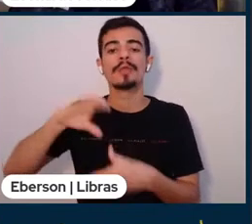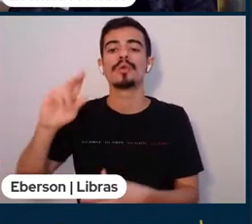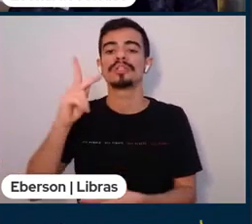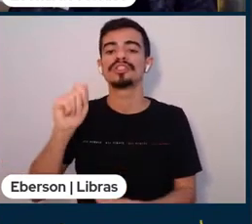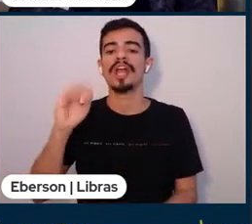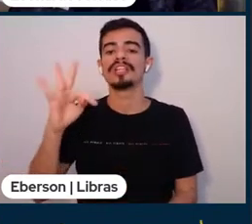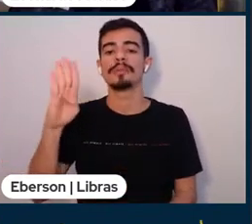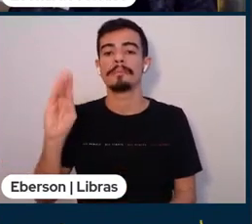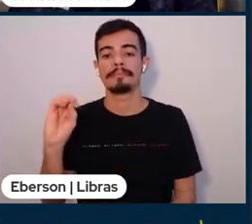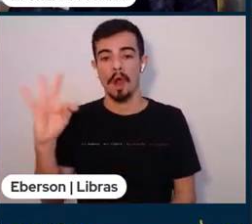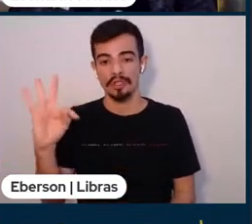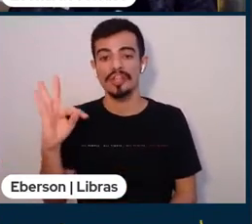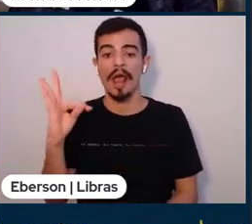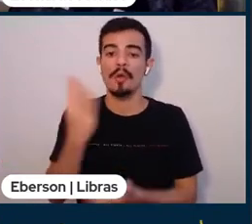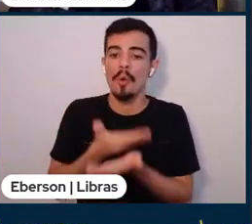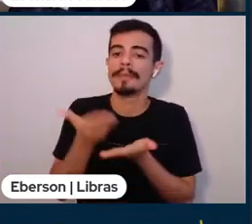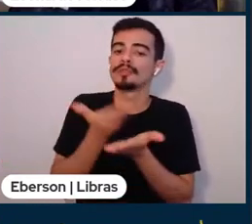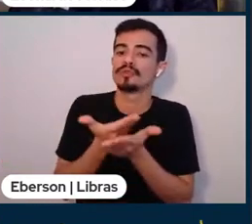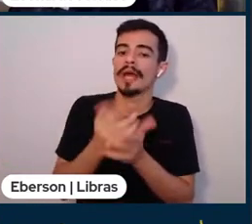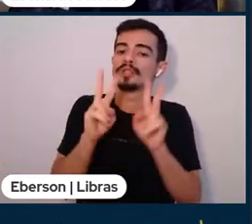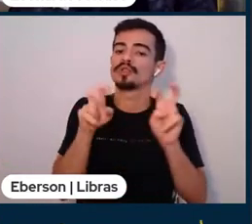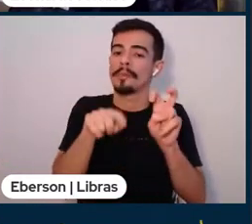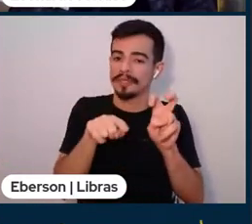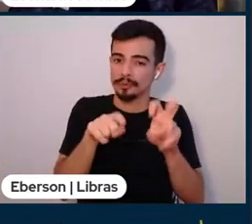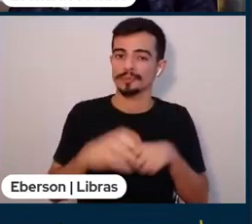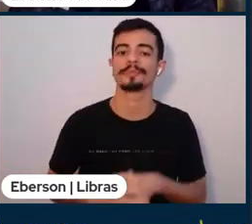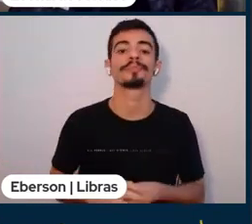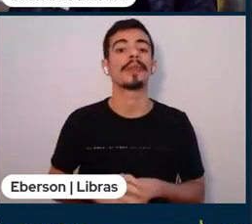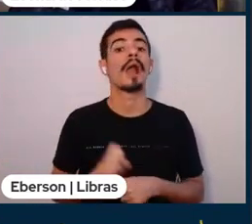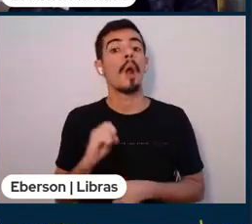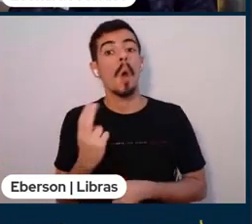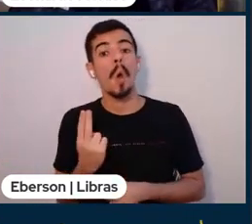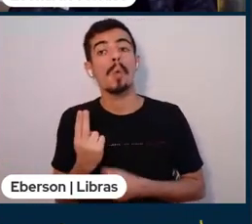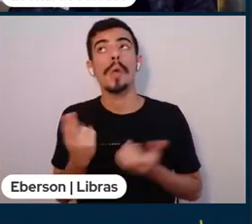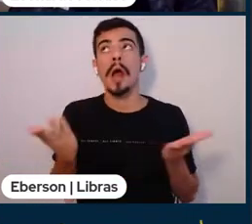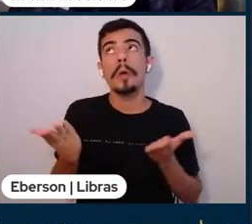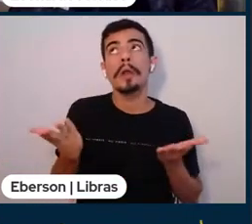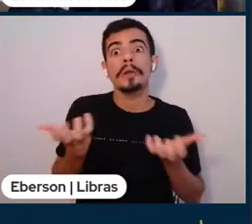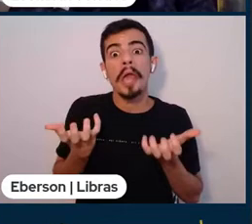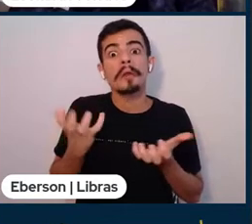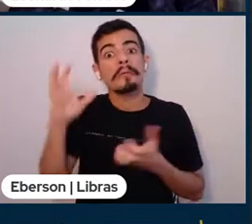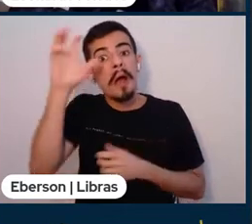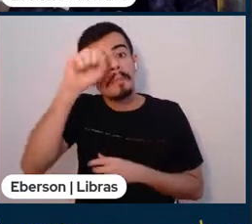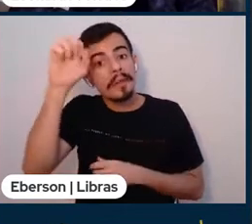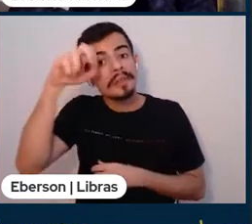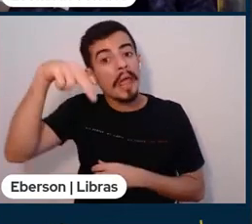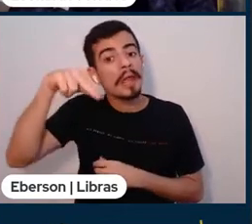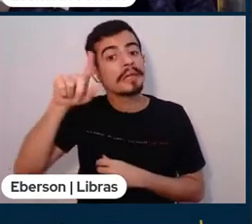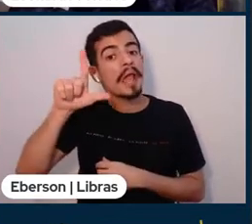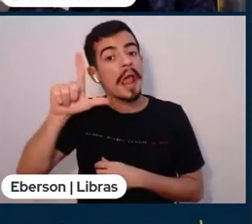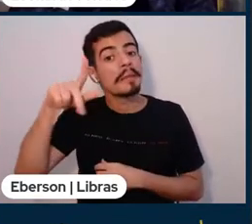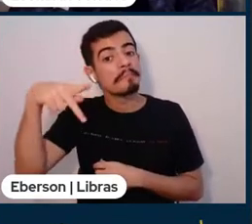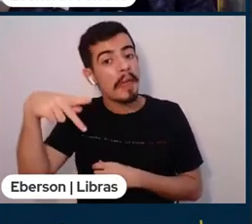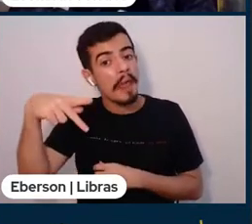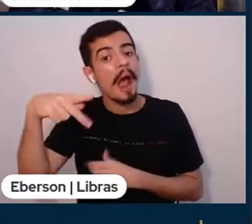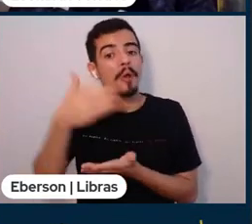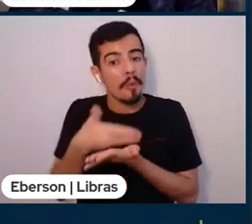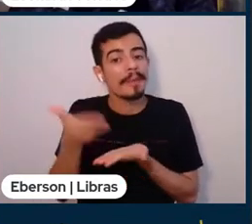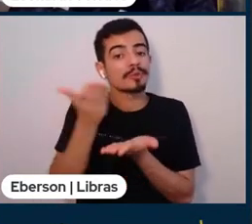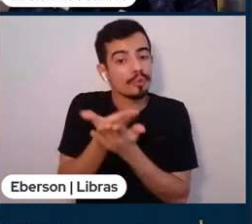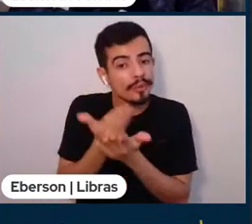quero aprender sobre NLP. Então, eu vou e estudo sobre NLP. E aí, eu vou consumindo conteúdos diferentes.